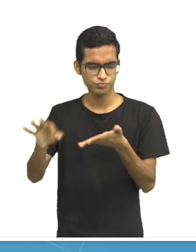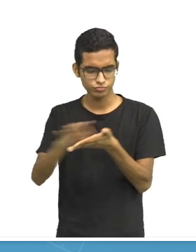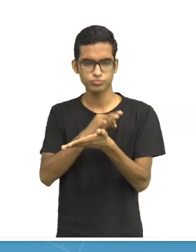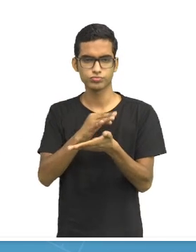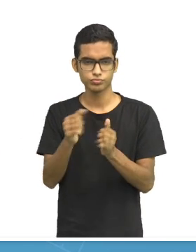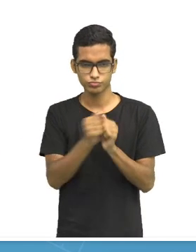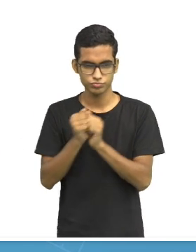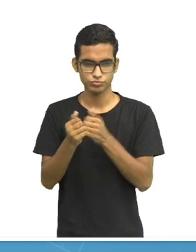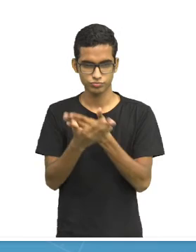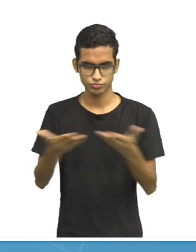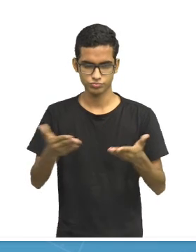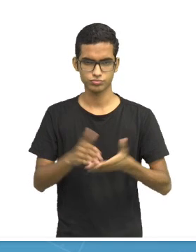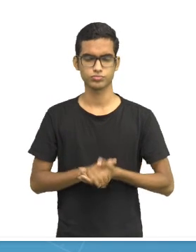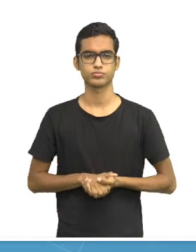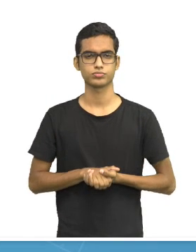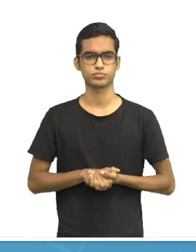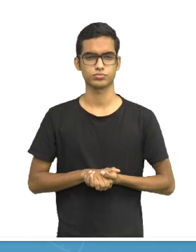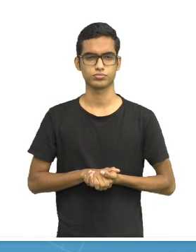essa questão.